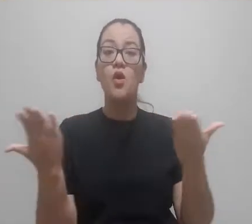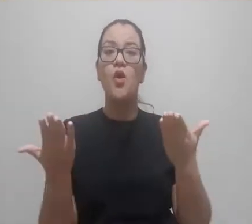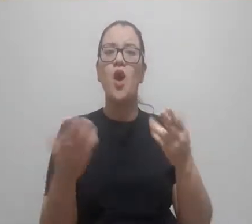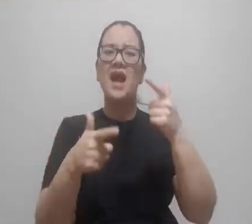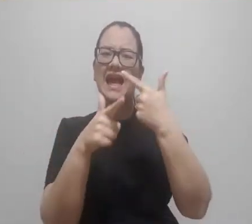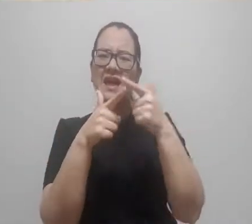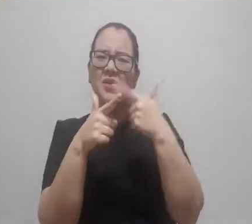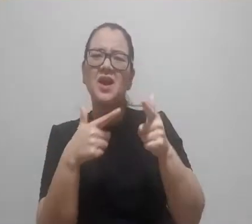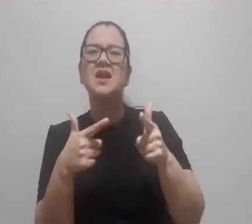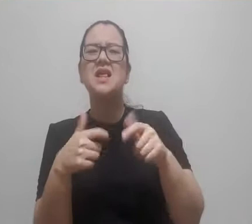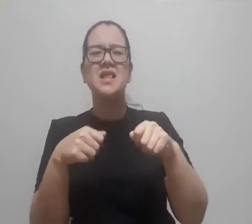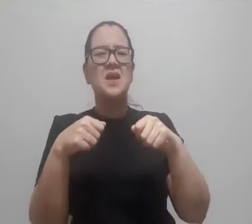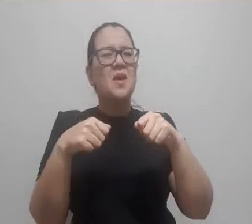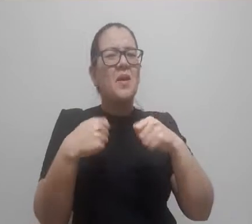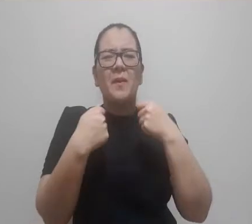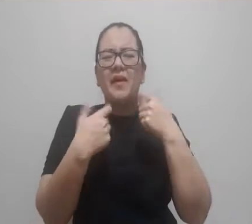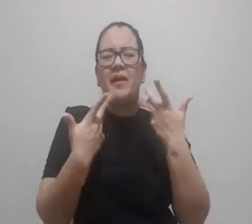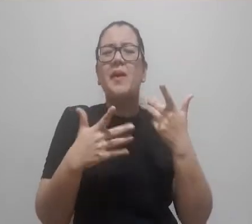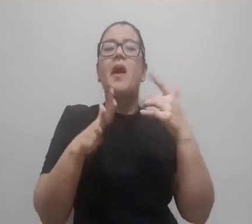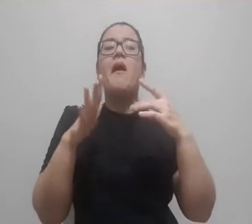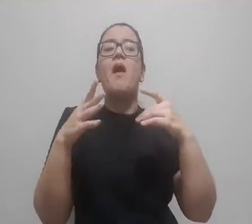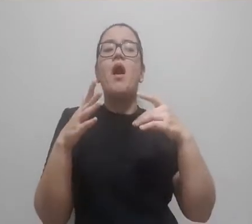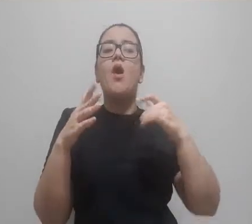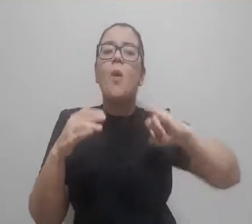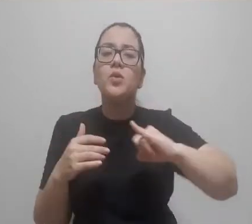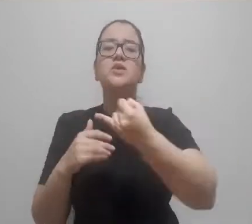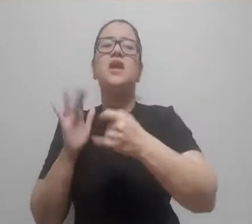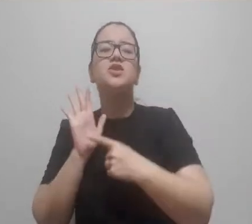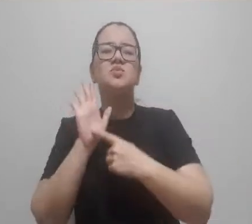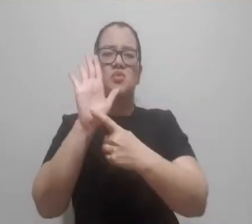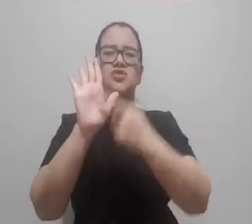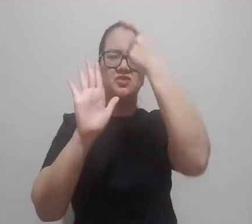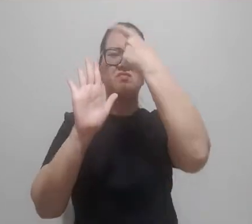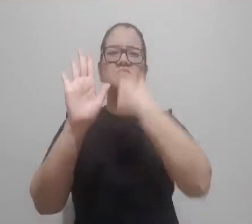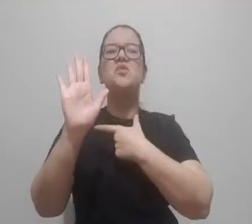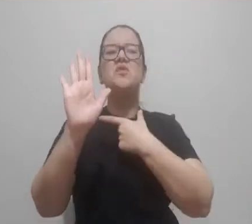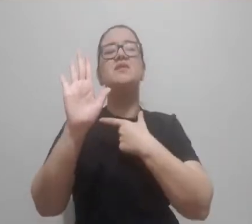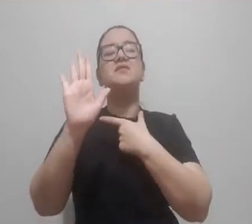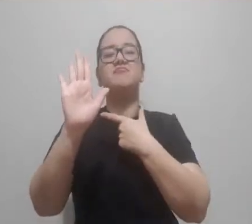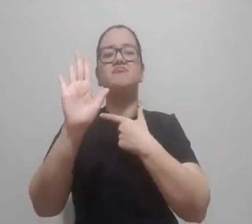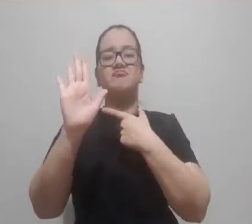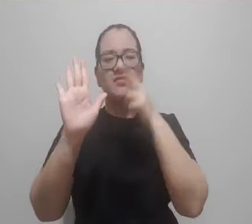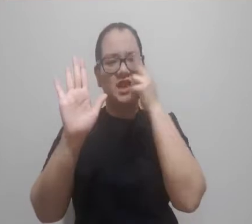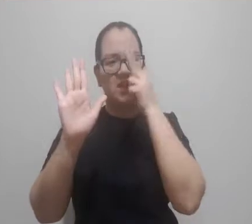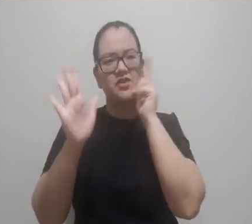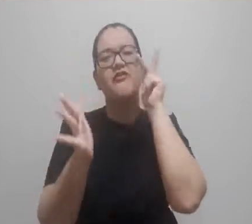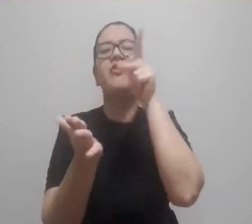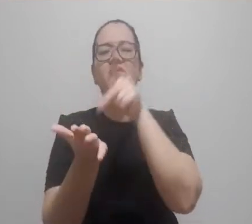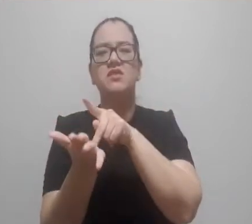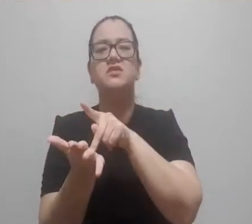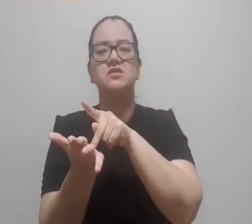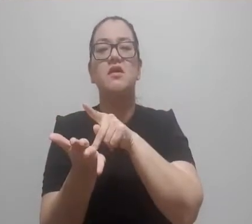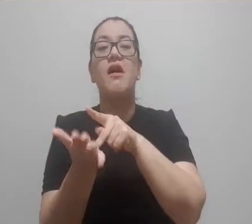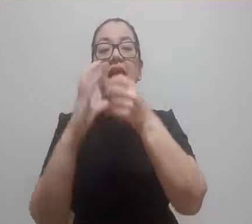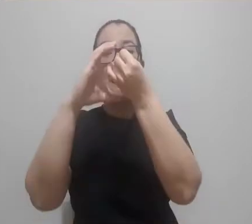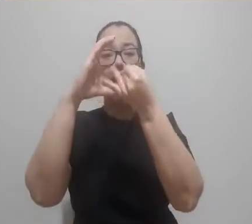nesse mundo, porque é isso que o Senhor espera de nós, né? Essas características precisam ser percebidas em nós, e nós